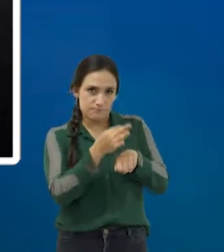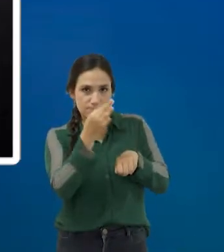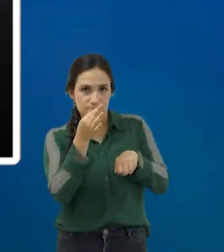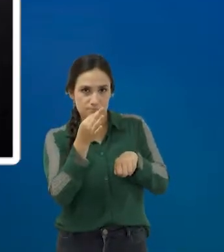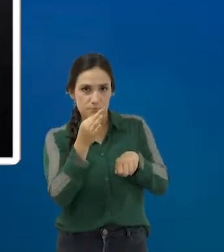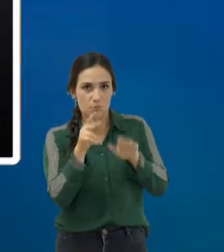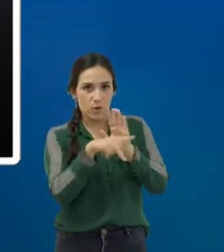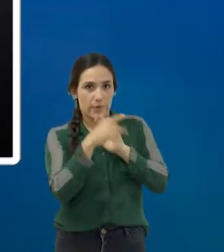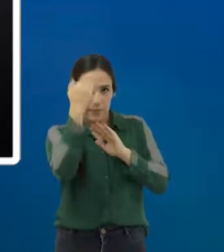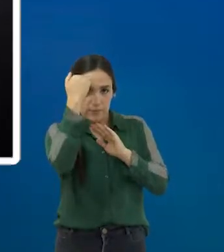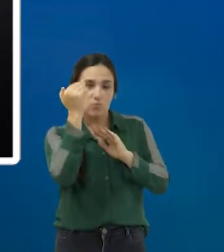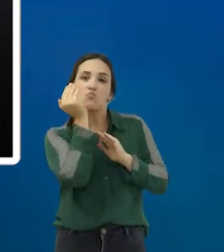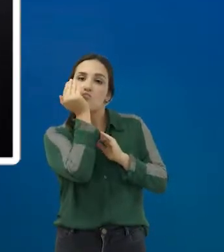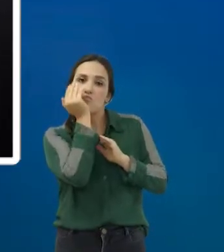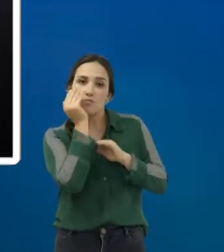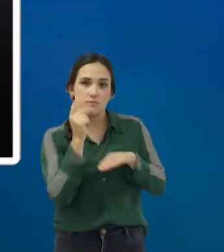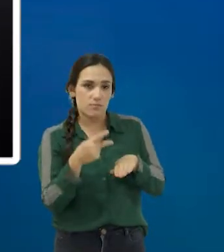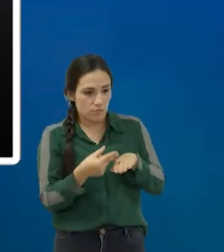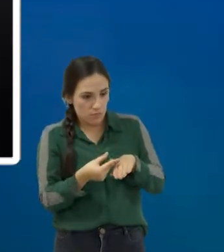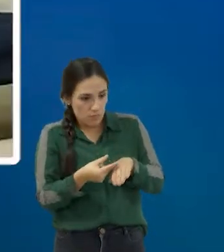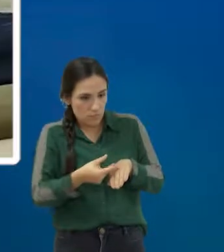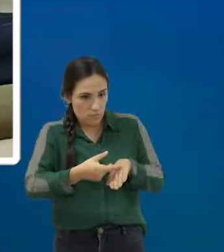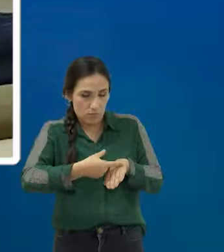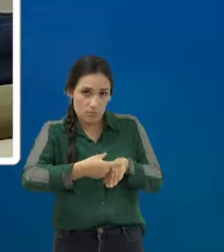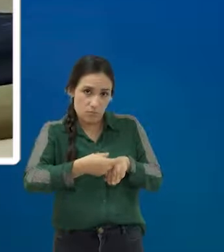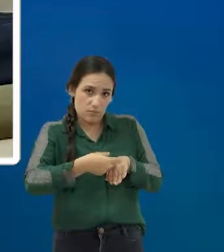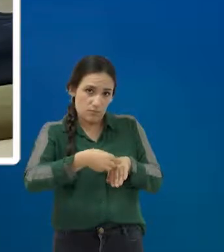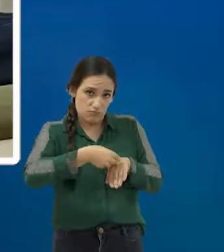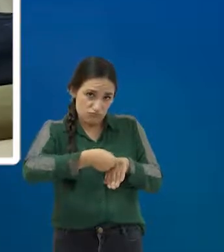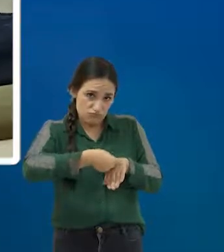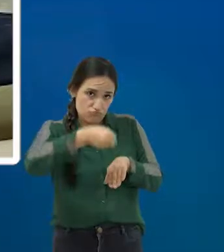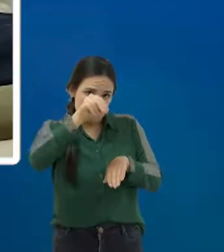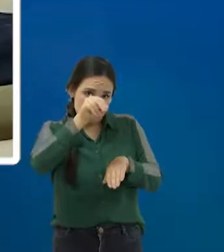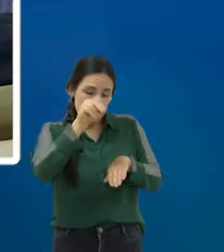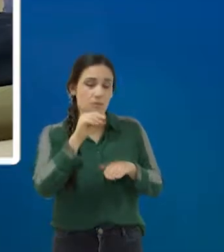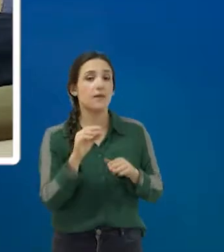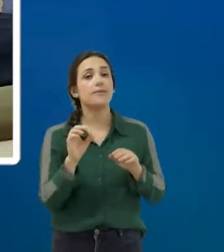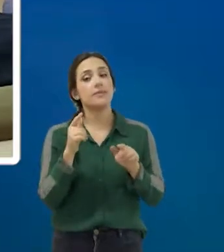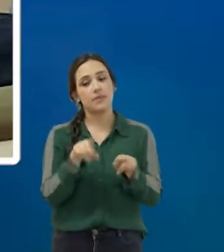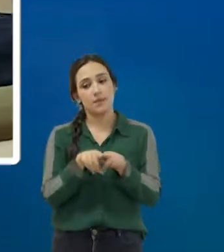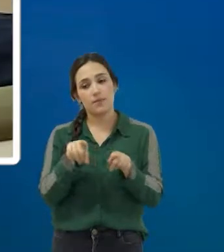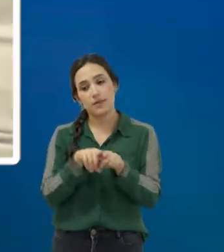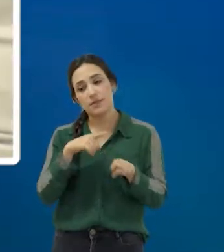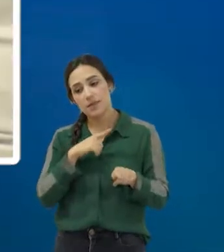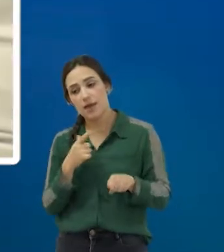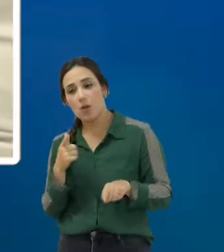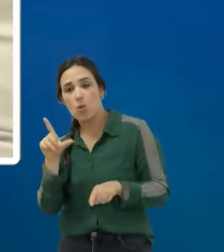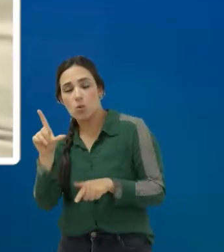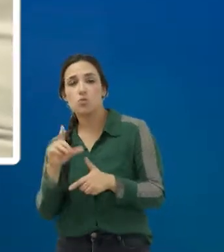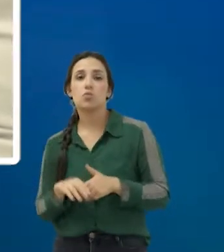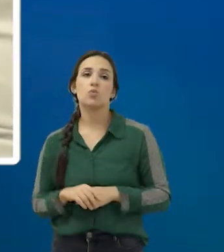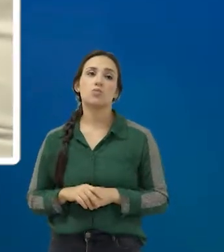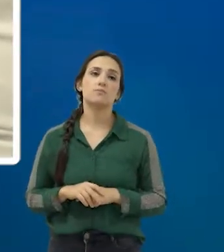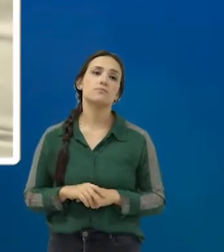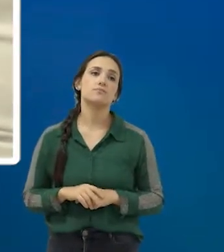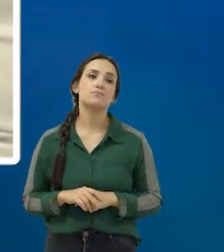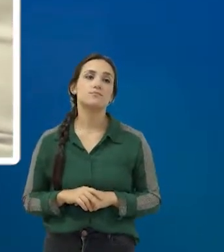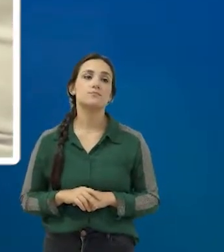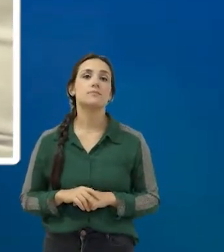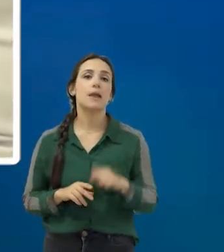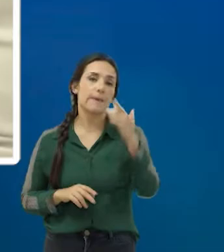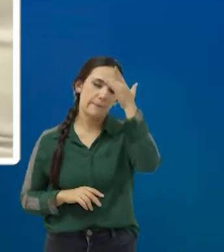das nádegas, né? E é retirado ali. Existe um outro tipo de transplante que